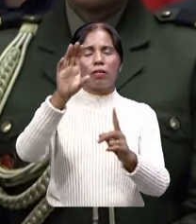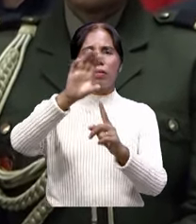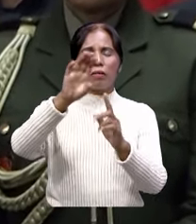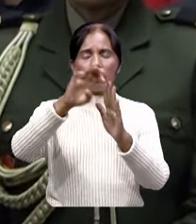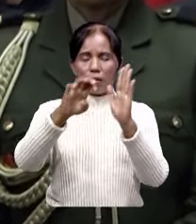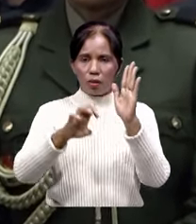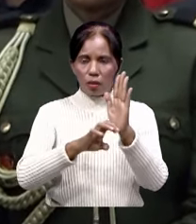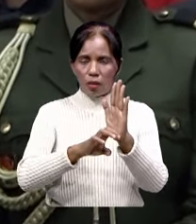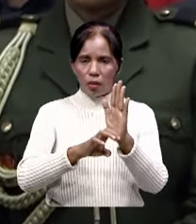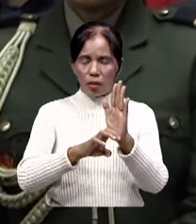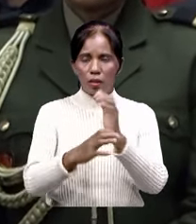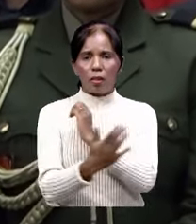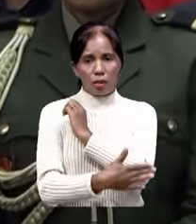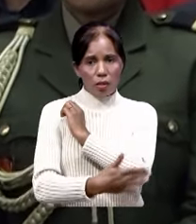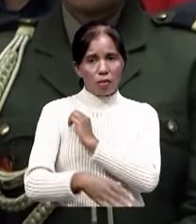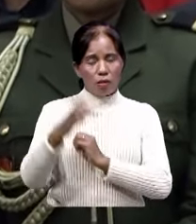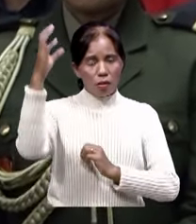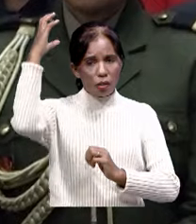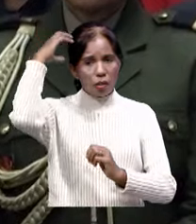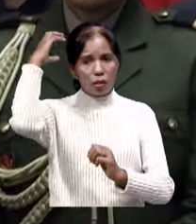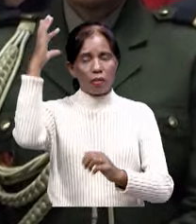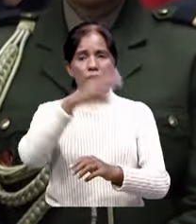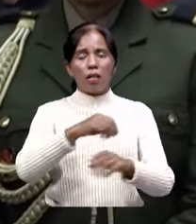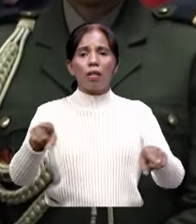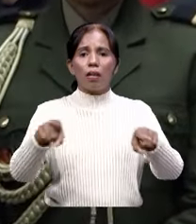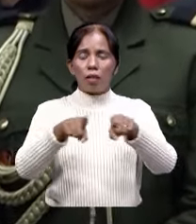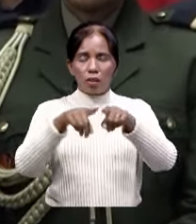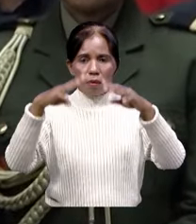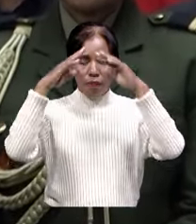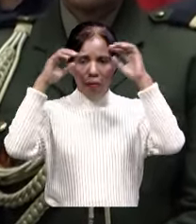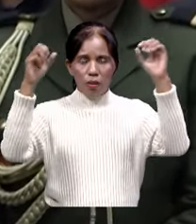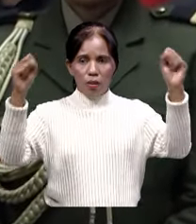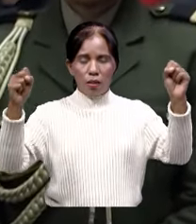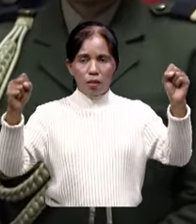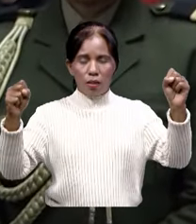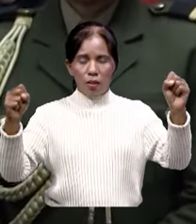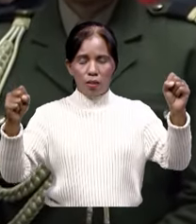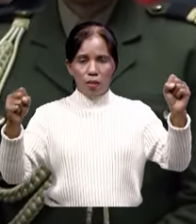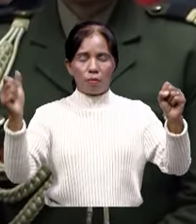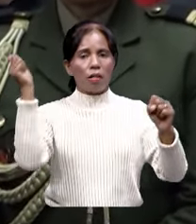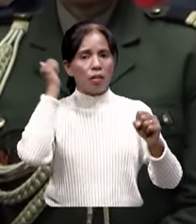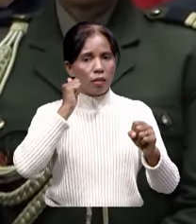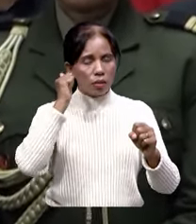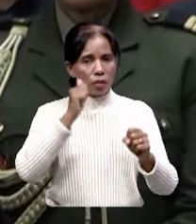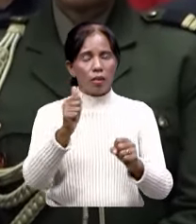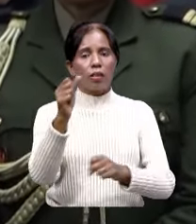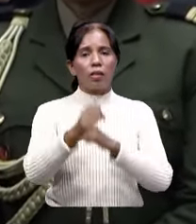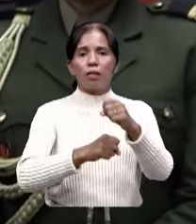Laos, nuda presidente da ASEAN 2024.